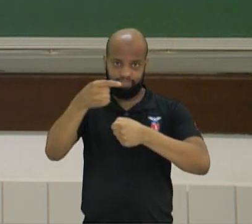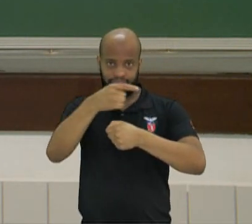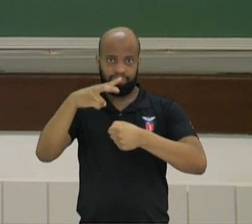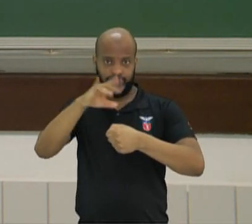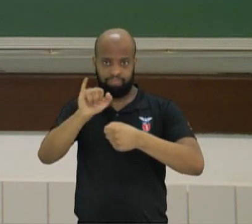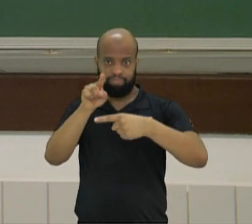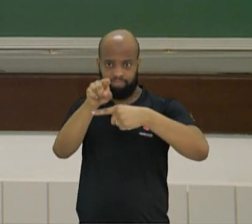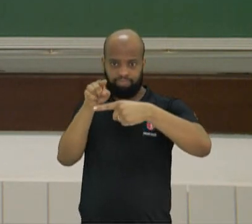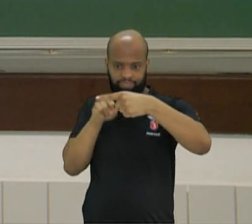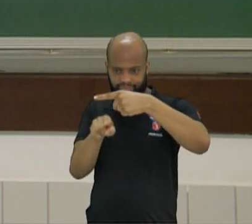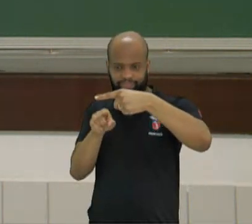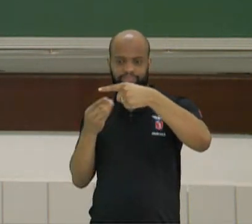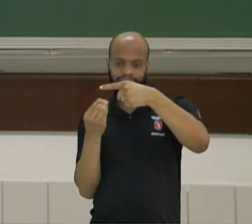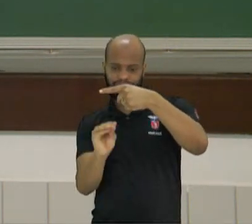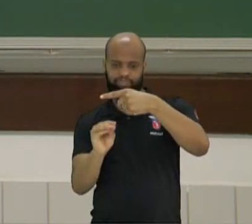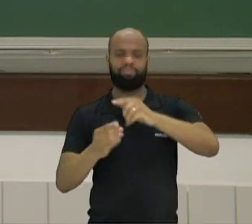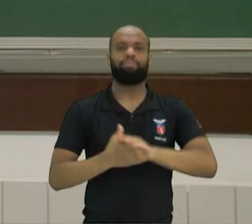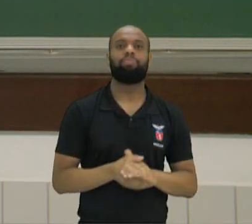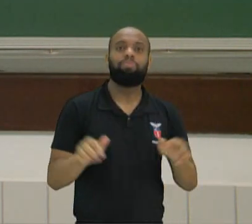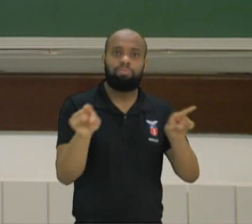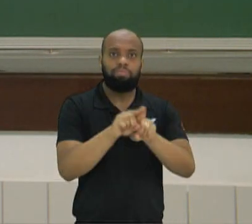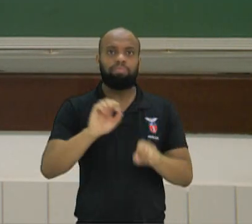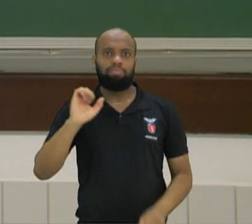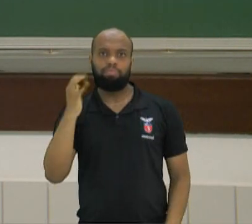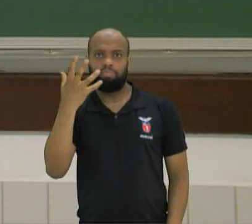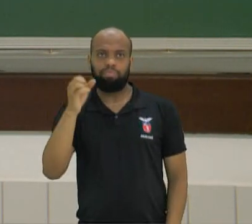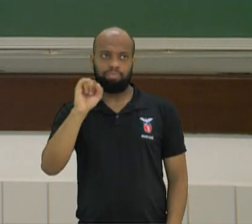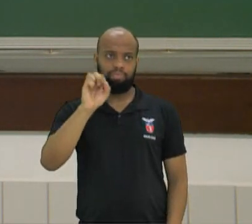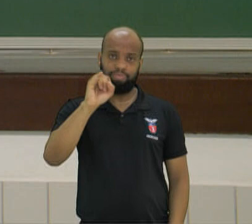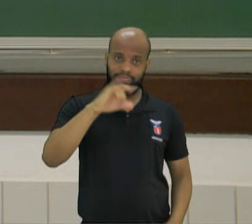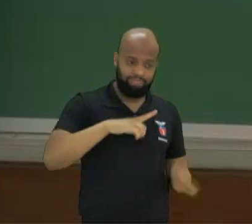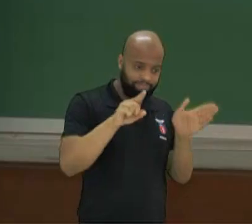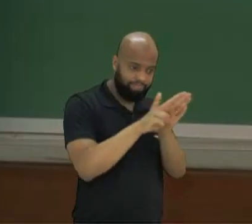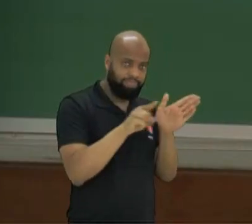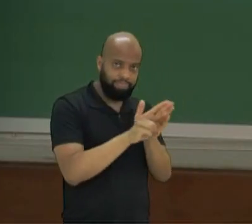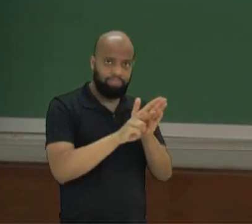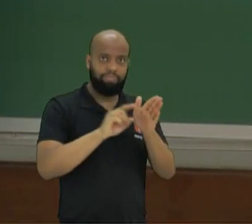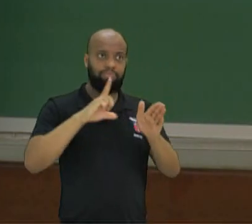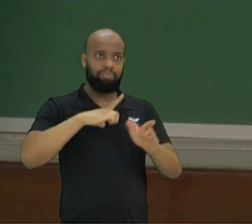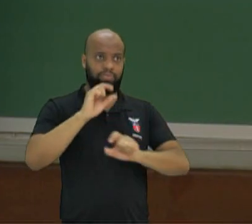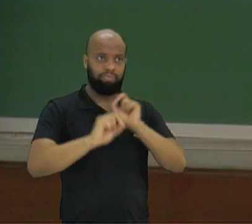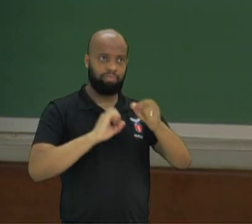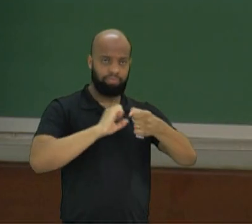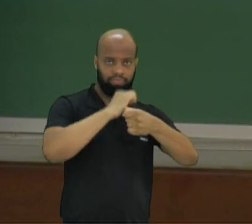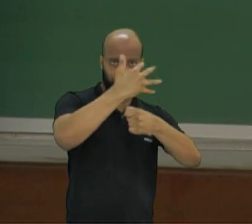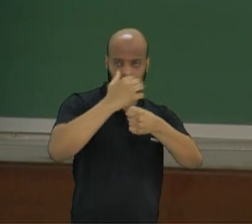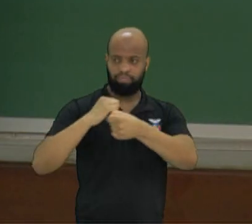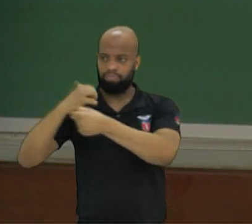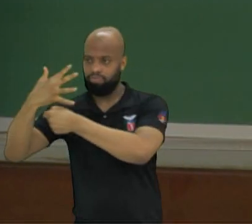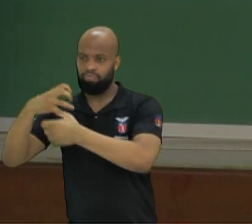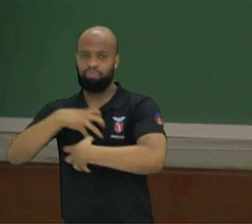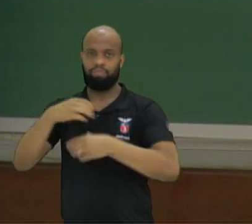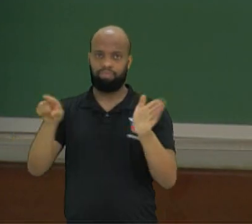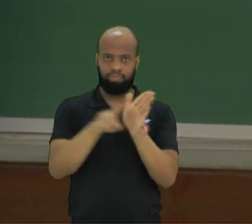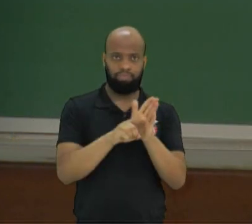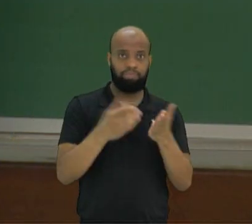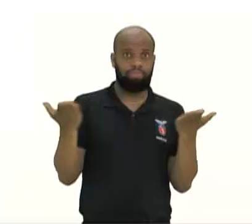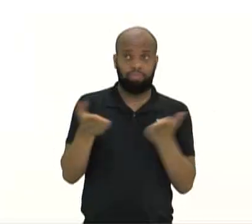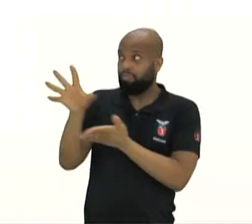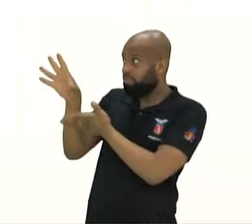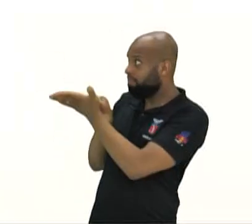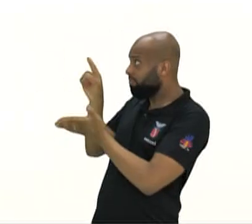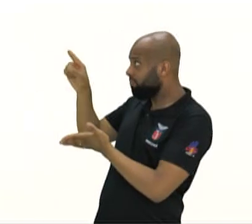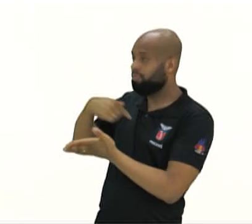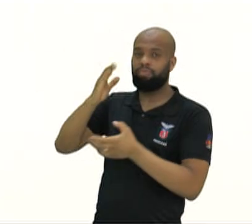O mesmo acontece se a subtração dos expoentes for negativo, conforme a gente falou. Dito isso, anote e a gente já